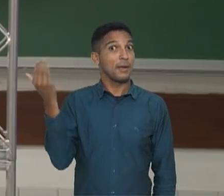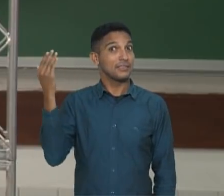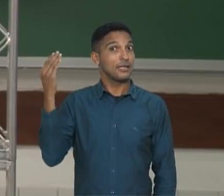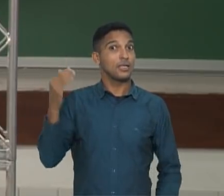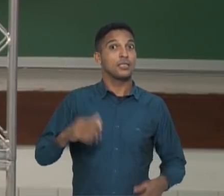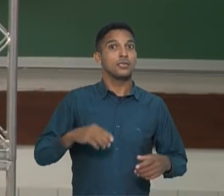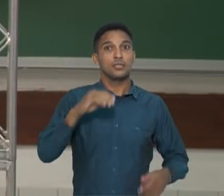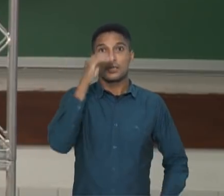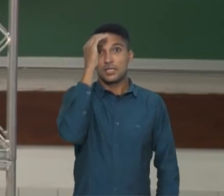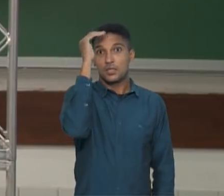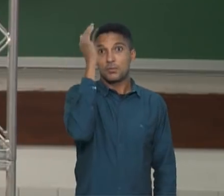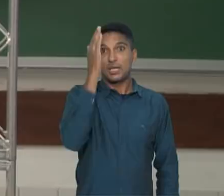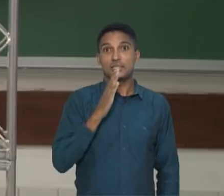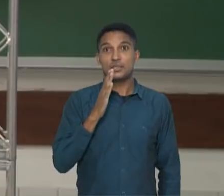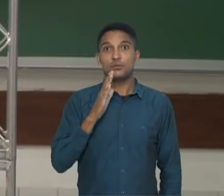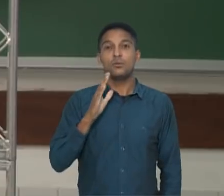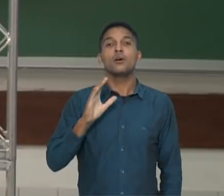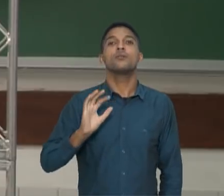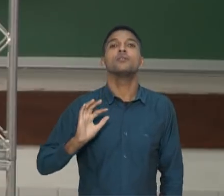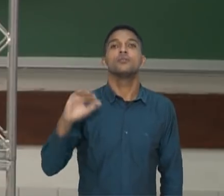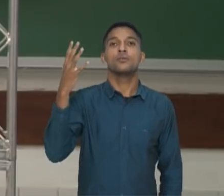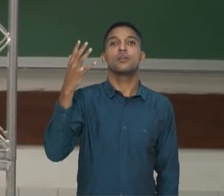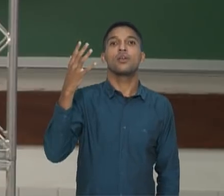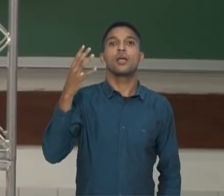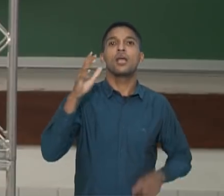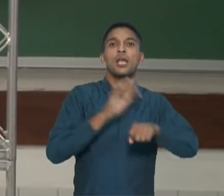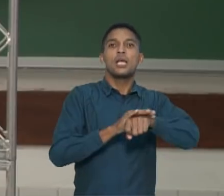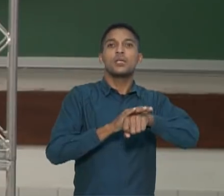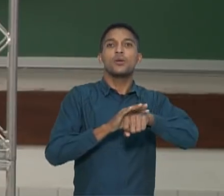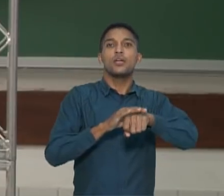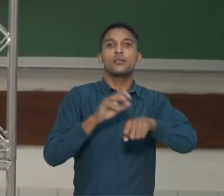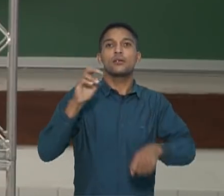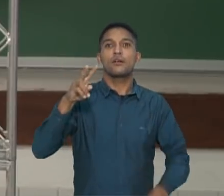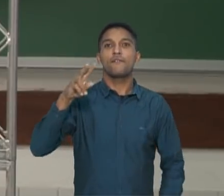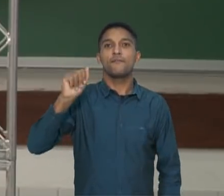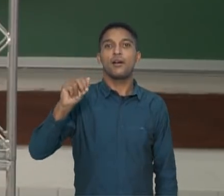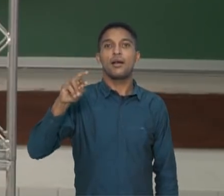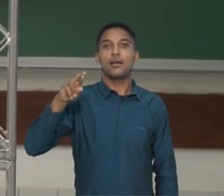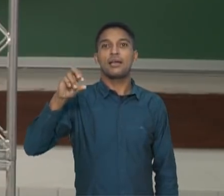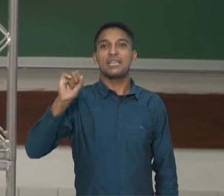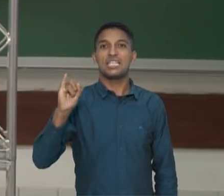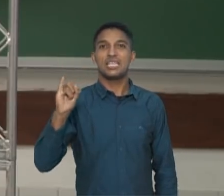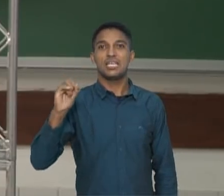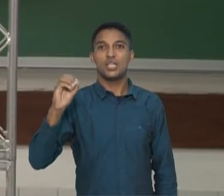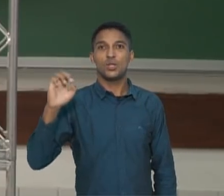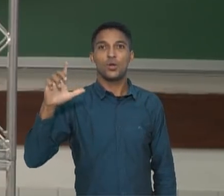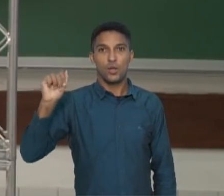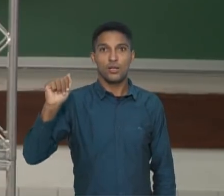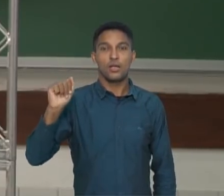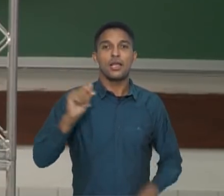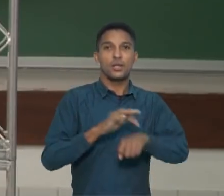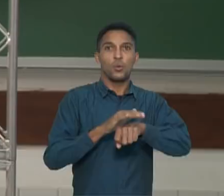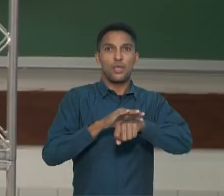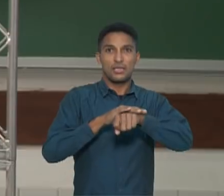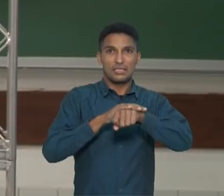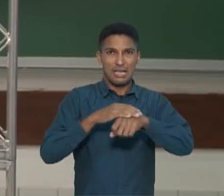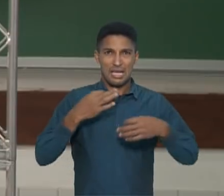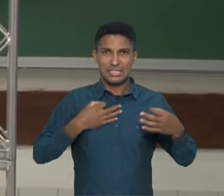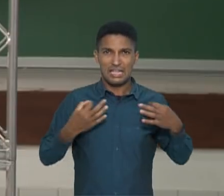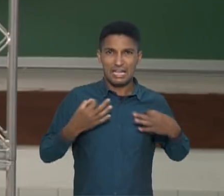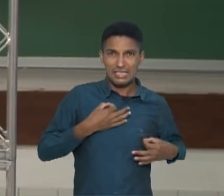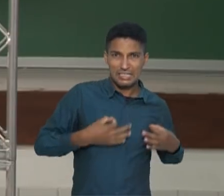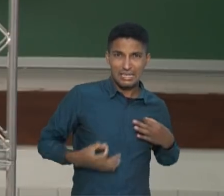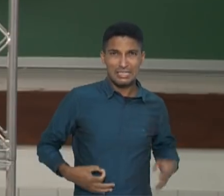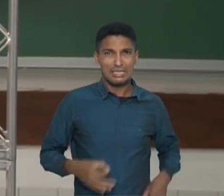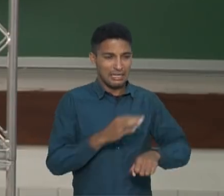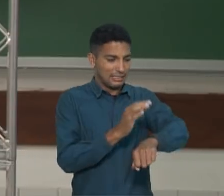uma pandemia que era a varíola, né? Era uma doença que eles chamavam de doença de bexiga na época, porque o corpo da pessoa ficava